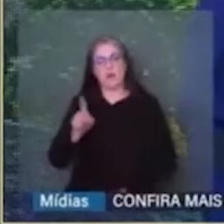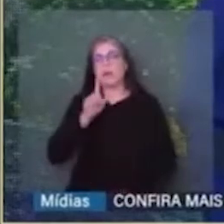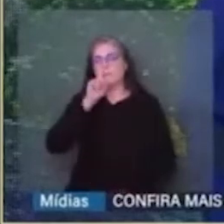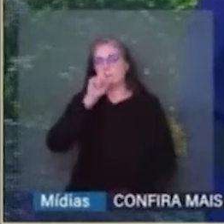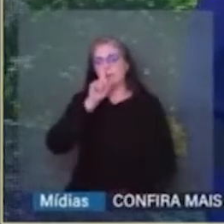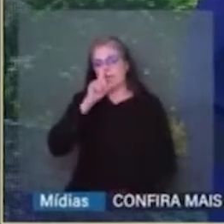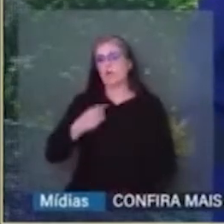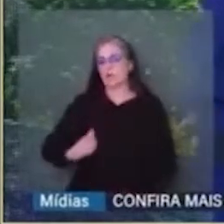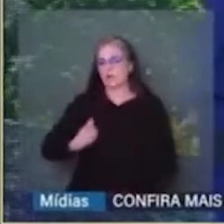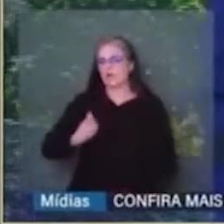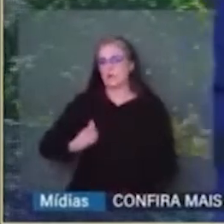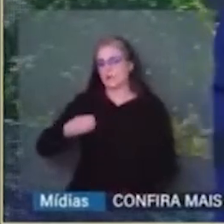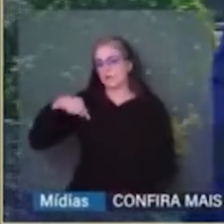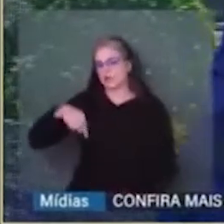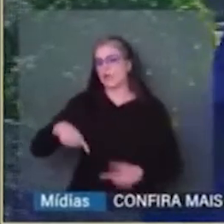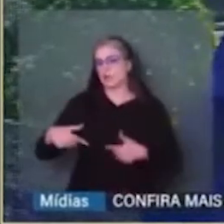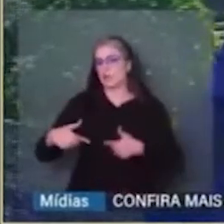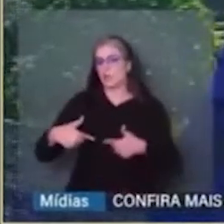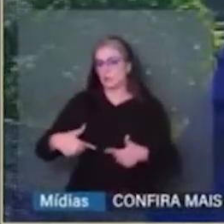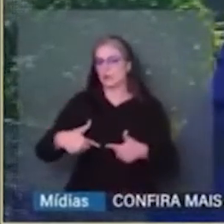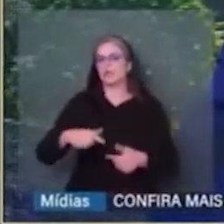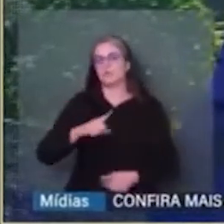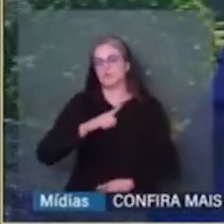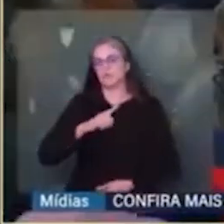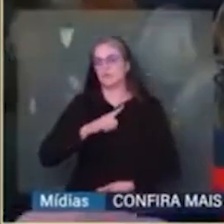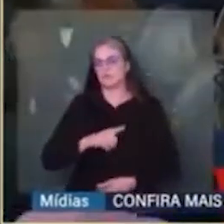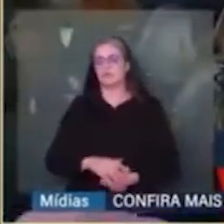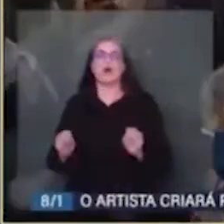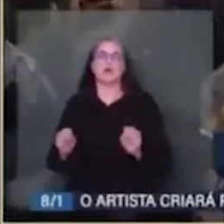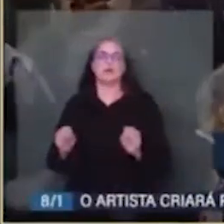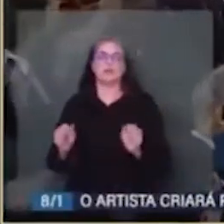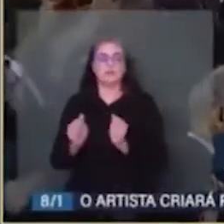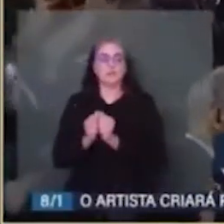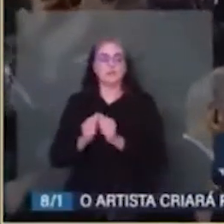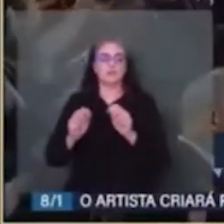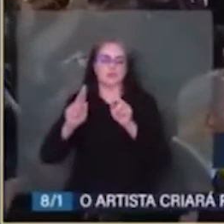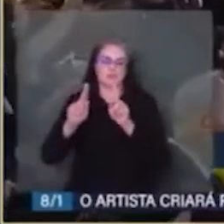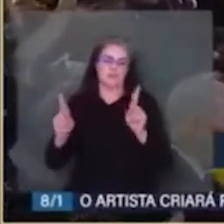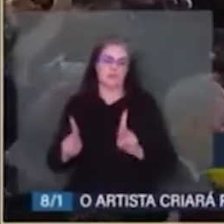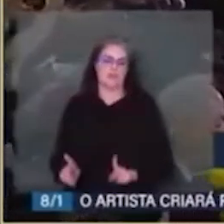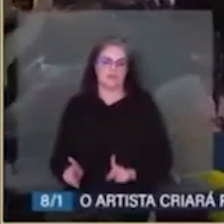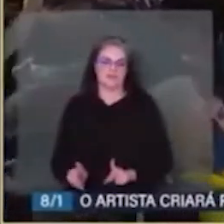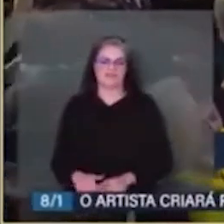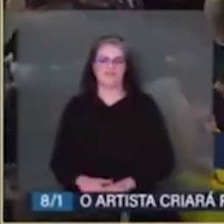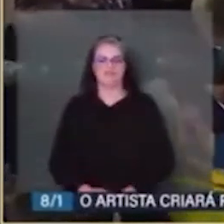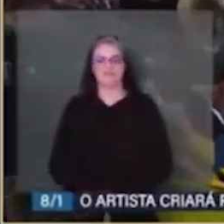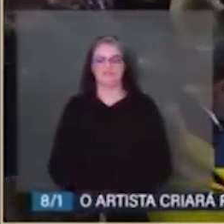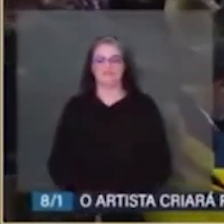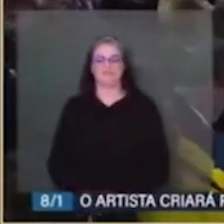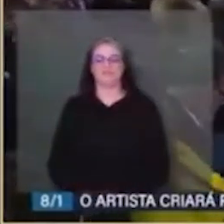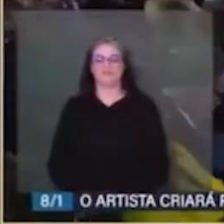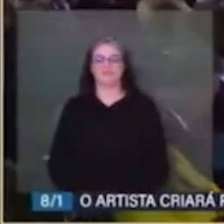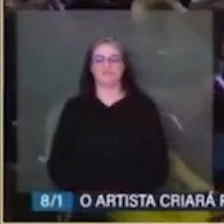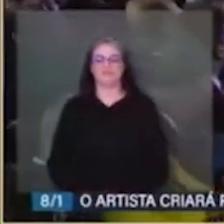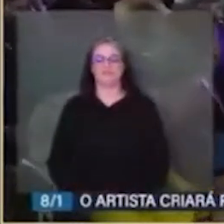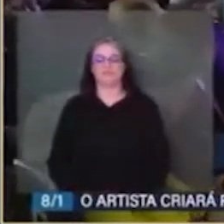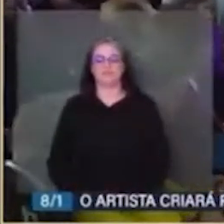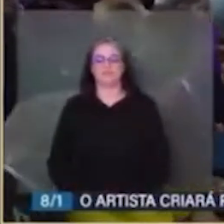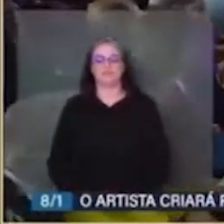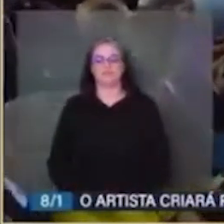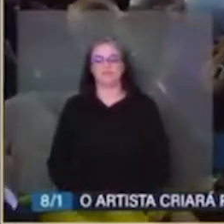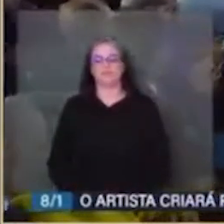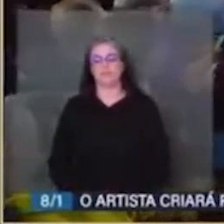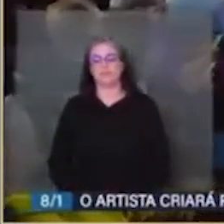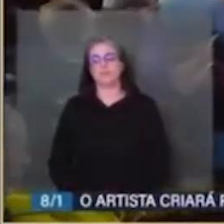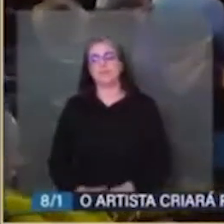do Procurador-Geral da República, que a gente ainda não tinha visto se manifestar, o Paulo Gonet, e que falou claramente a respeito